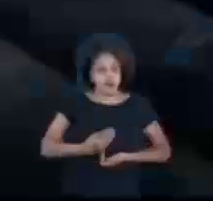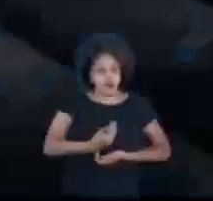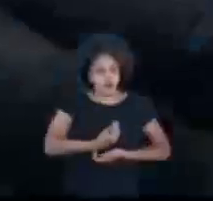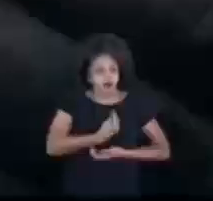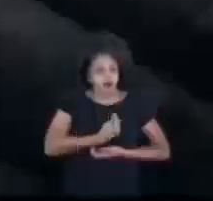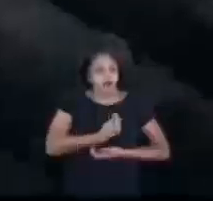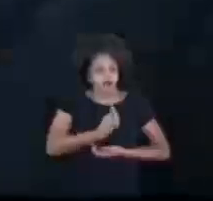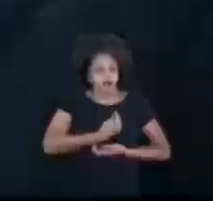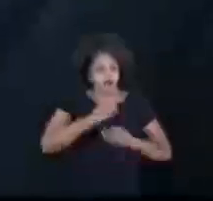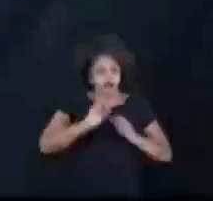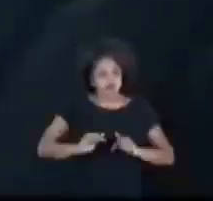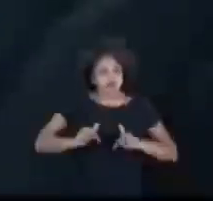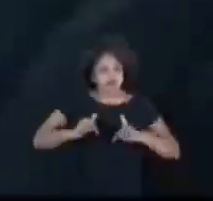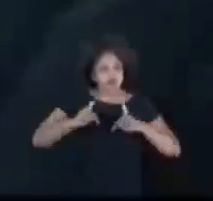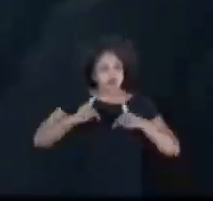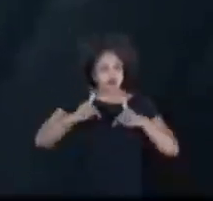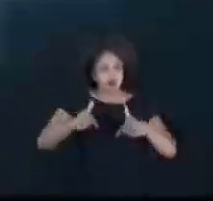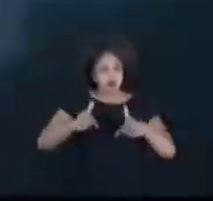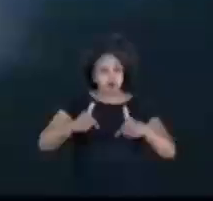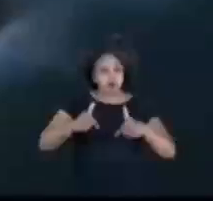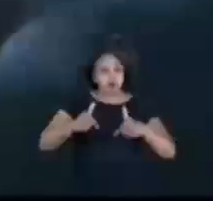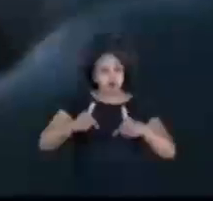A vida é uma luta.